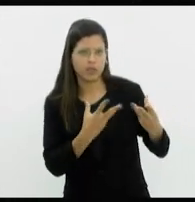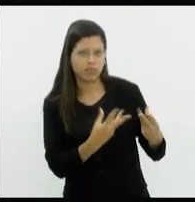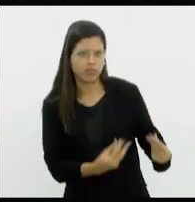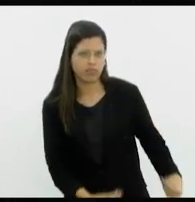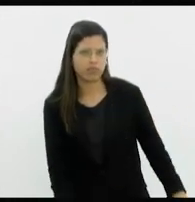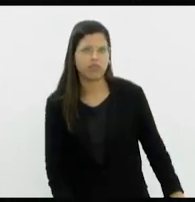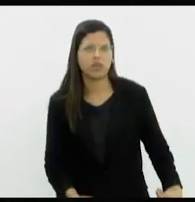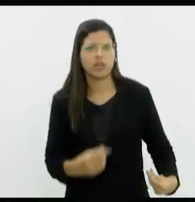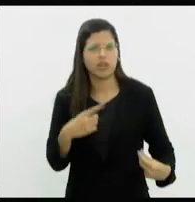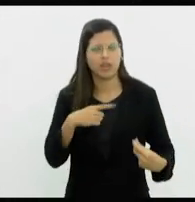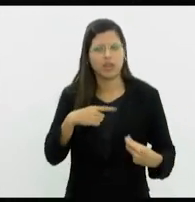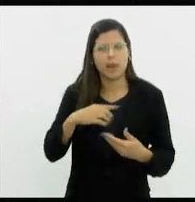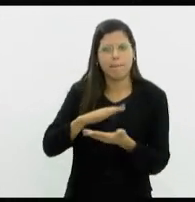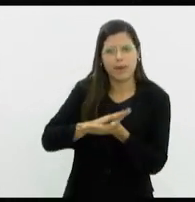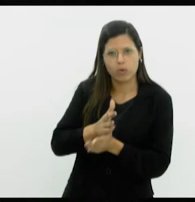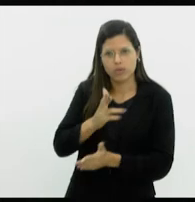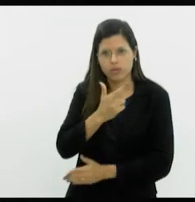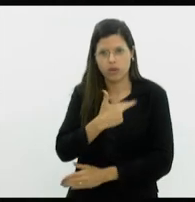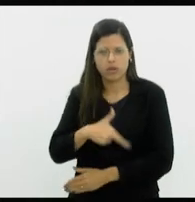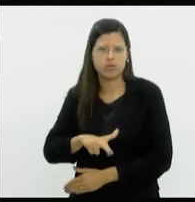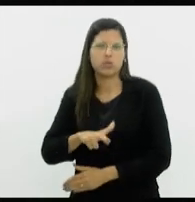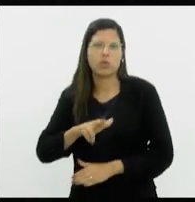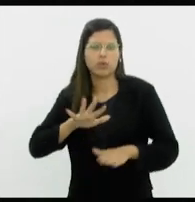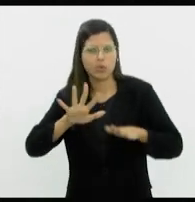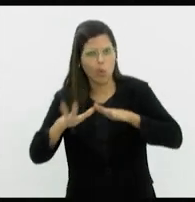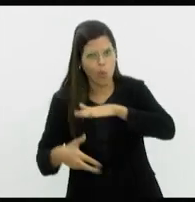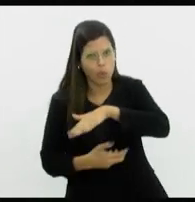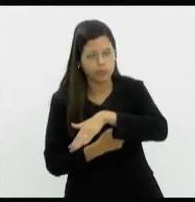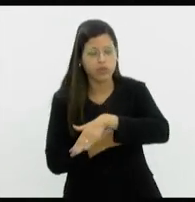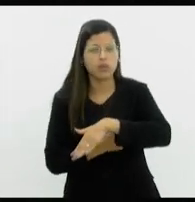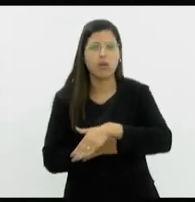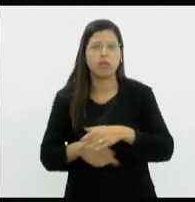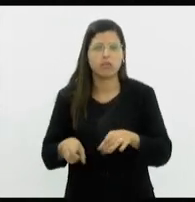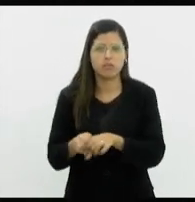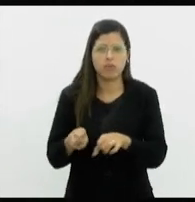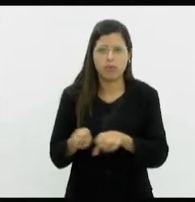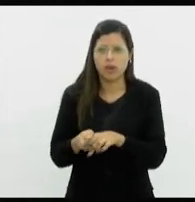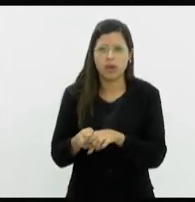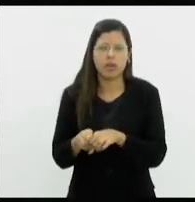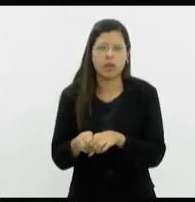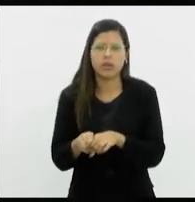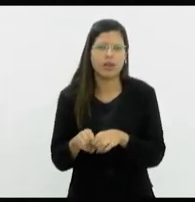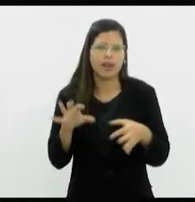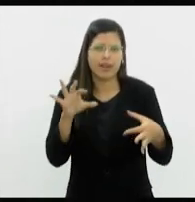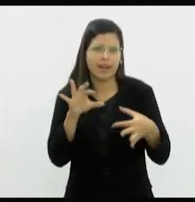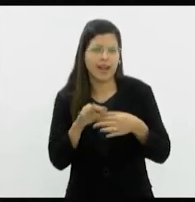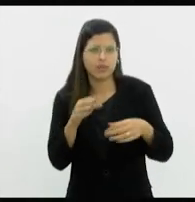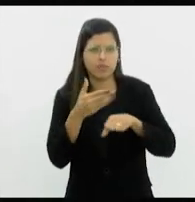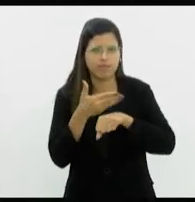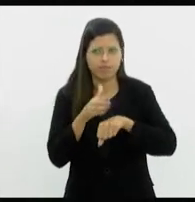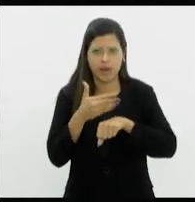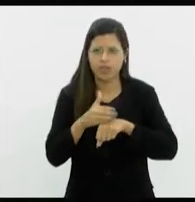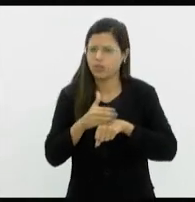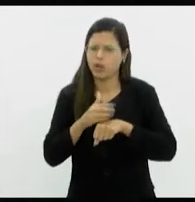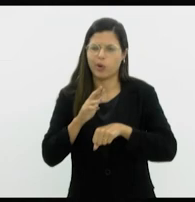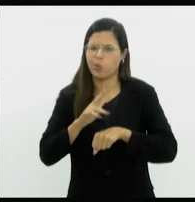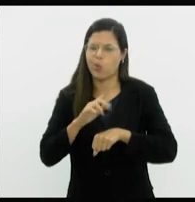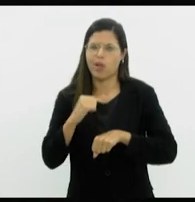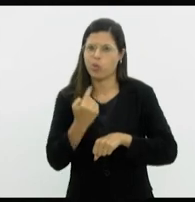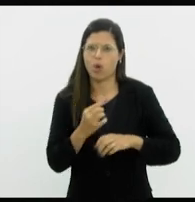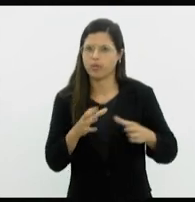representam a intolerância religiosa, representam a corrupção, estejam alinhados a qualquer tipo de prática que não é a nossa. Por